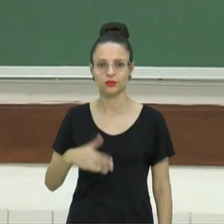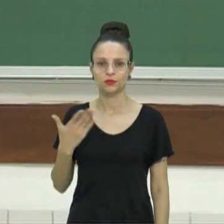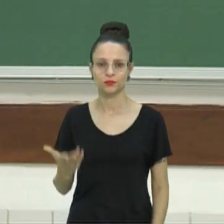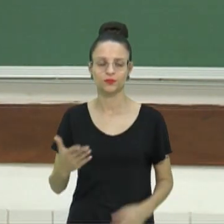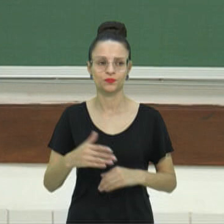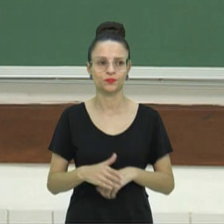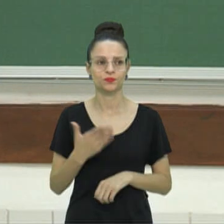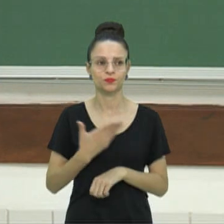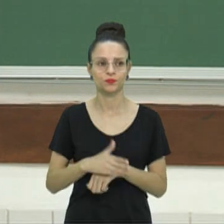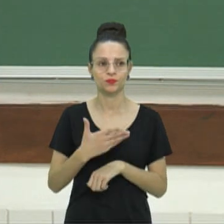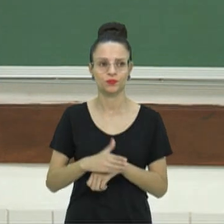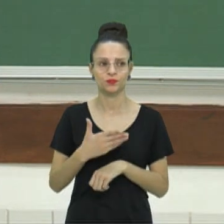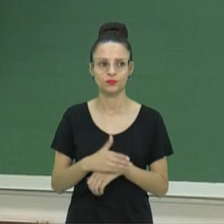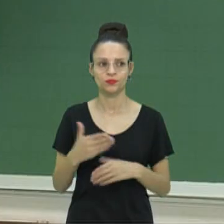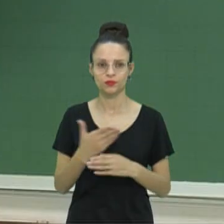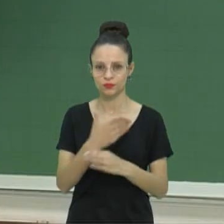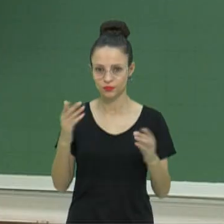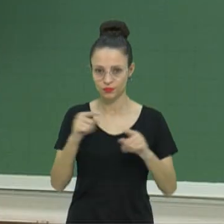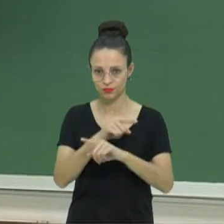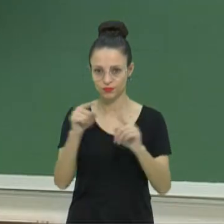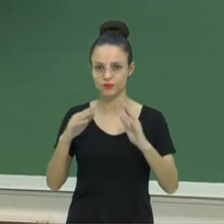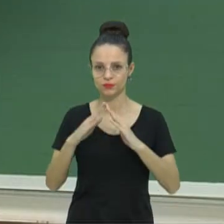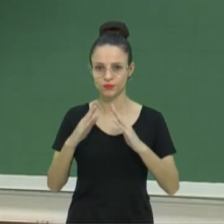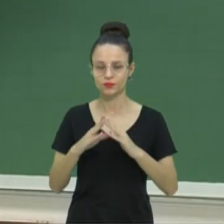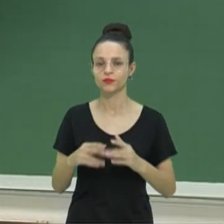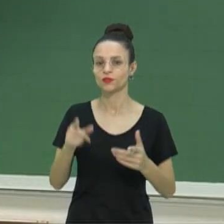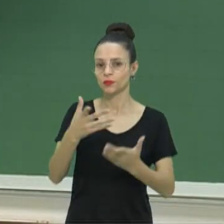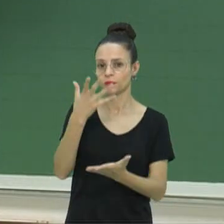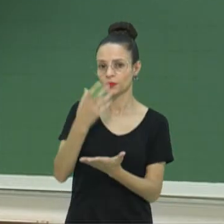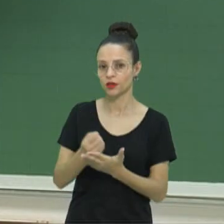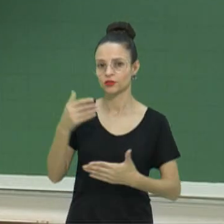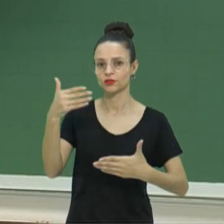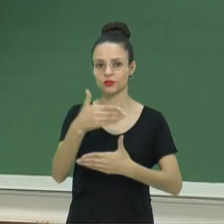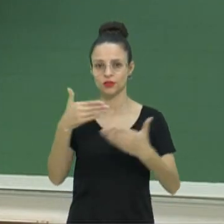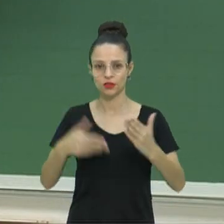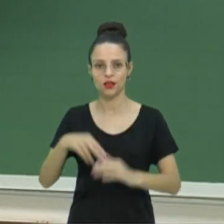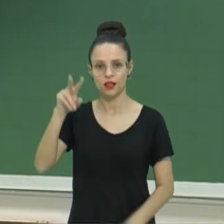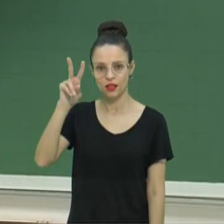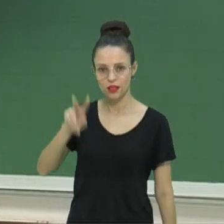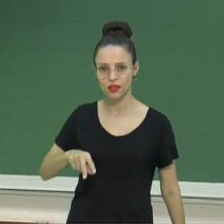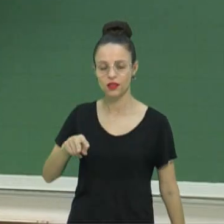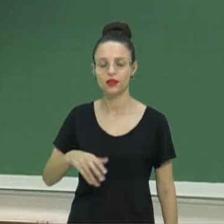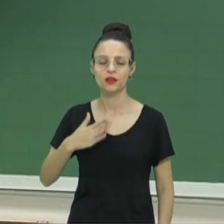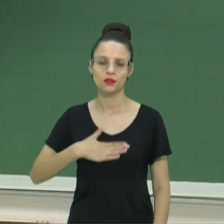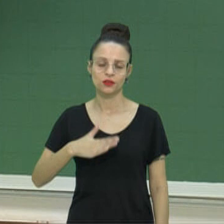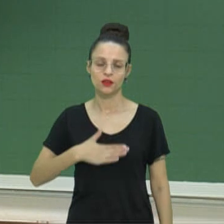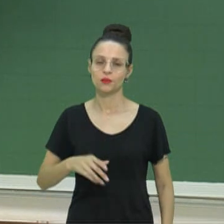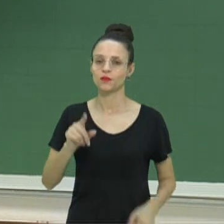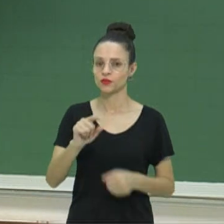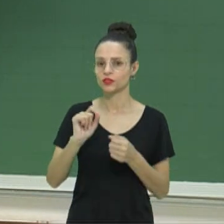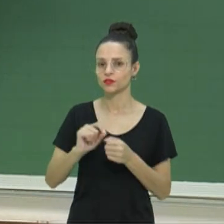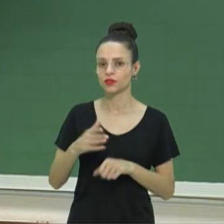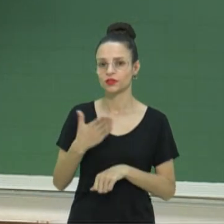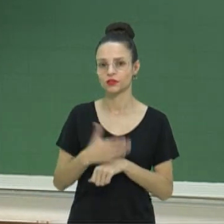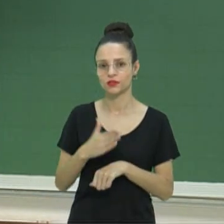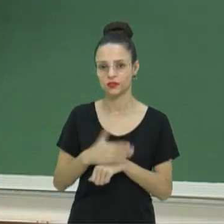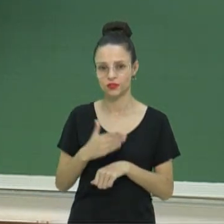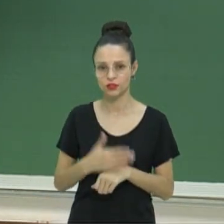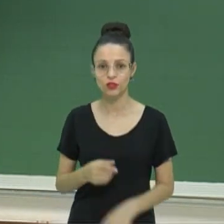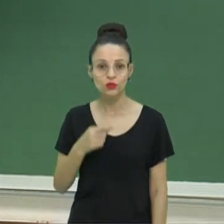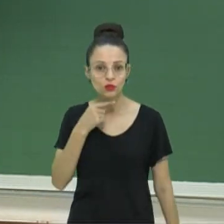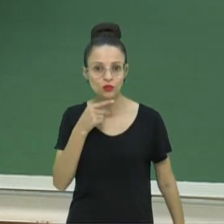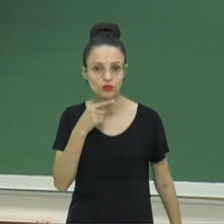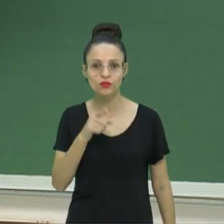de exercícios a ser realizada em casa. Então, baixe o slide, baixe o material, leia com atenção, com calma e realize esse exercício. Surgiu